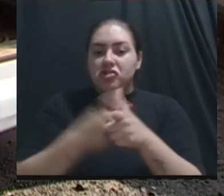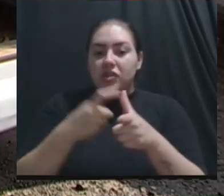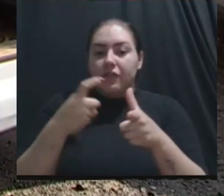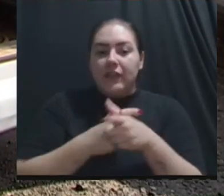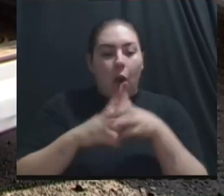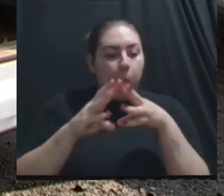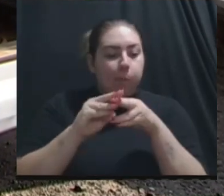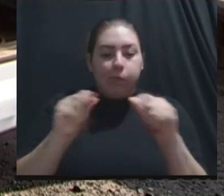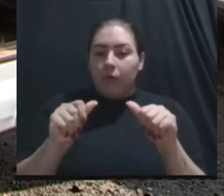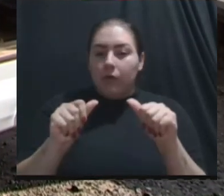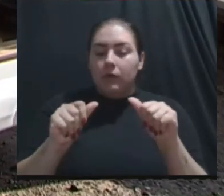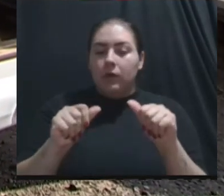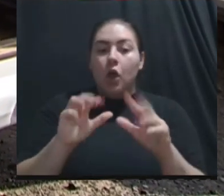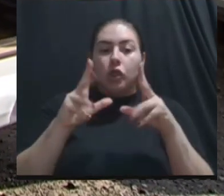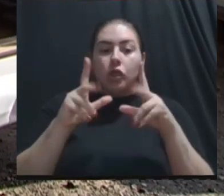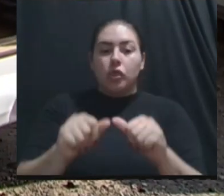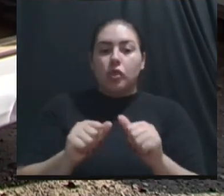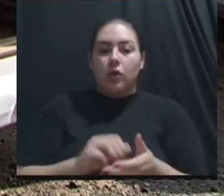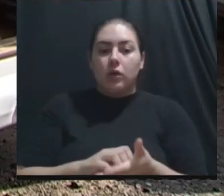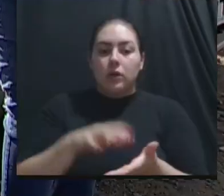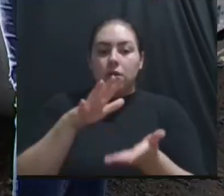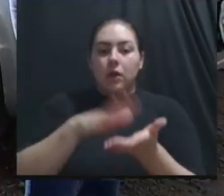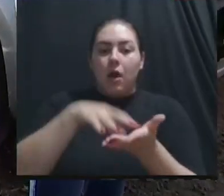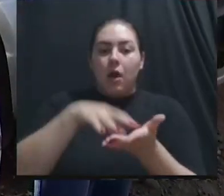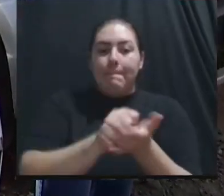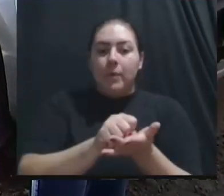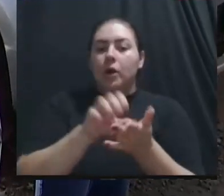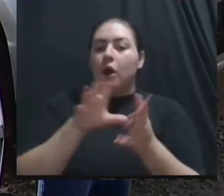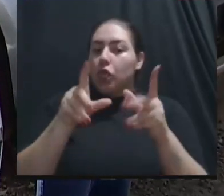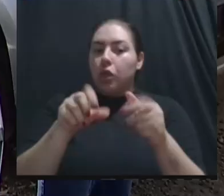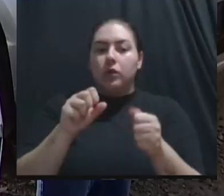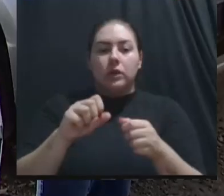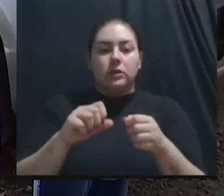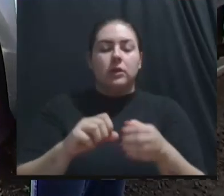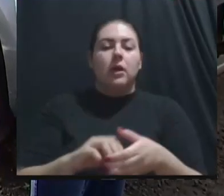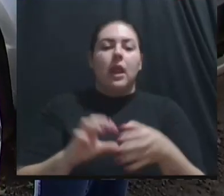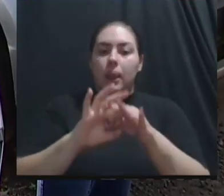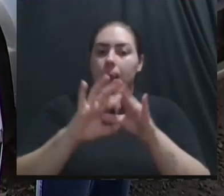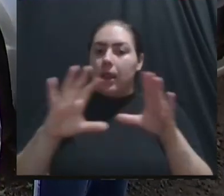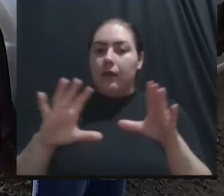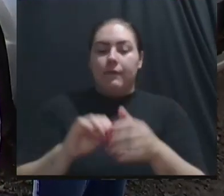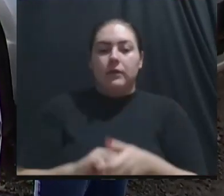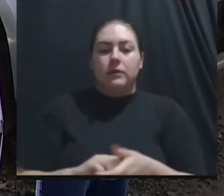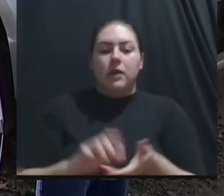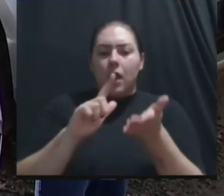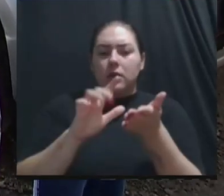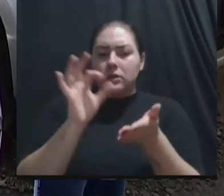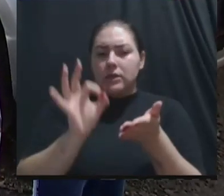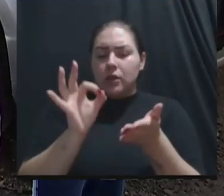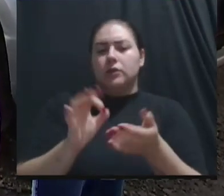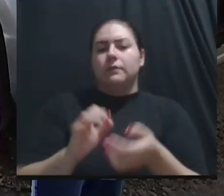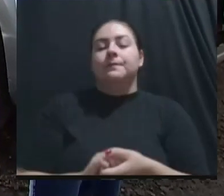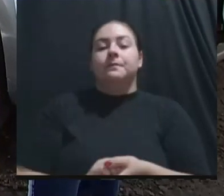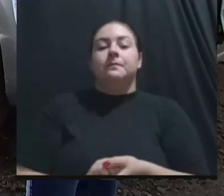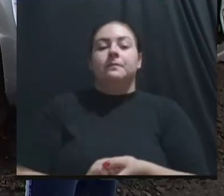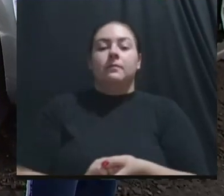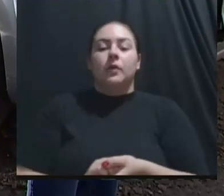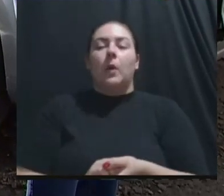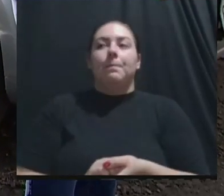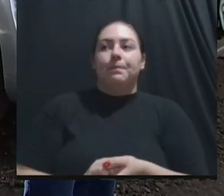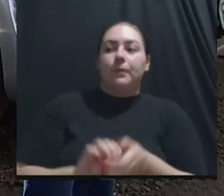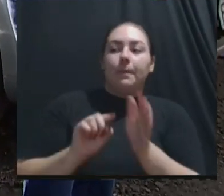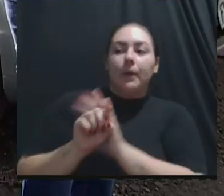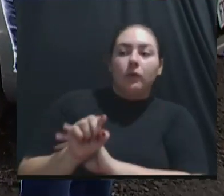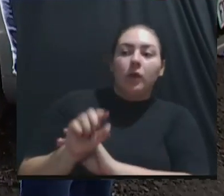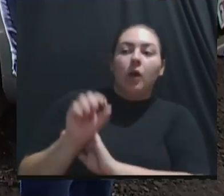pagas, então ele pode fazer a documentação correta. Certo, Thaís, de quanto em quanto tempo, né? Qual é a periodicidade que